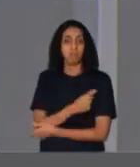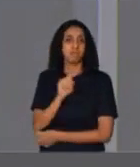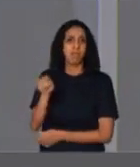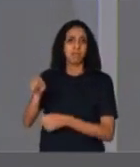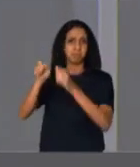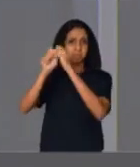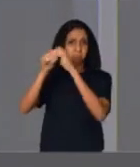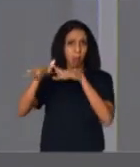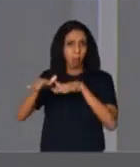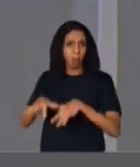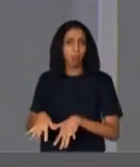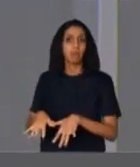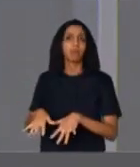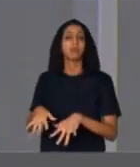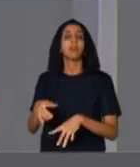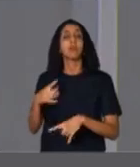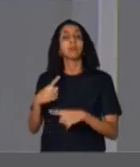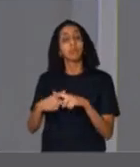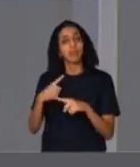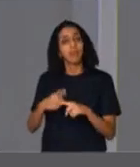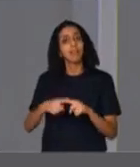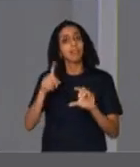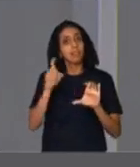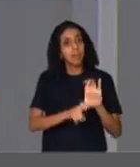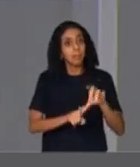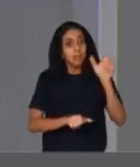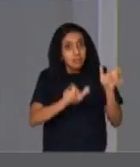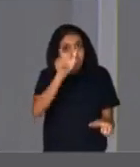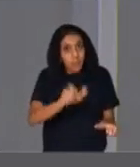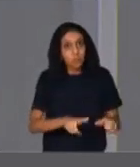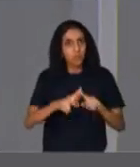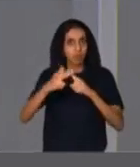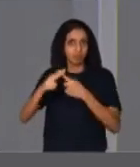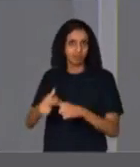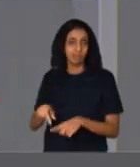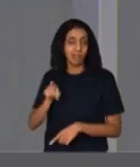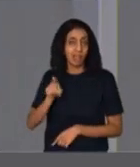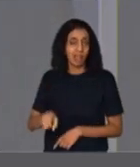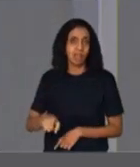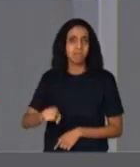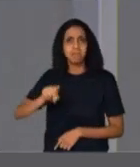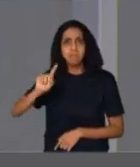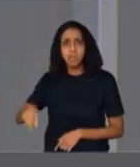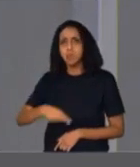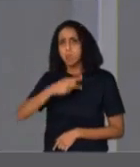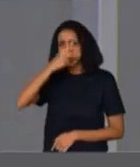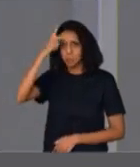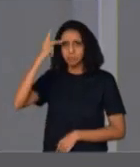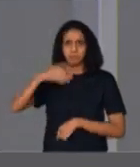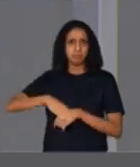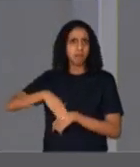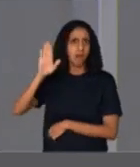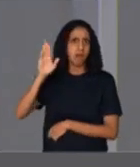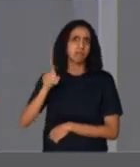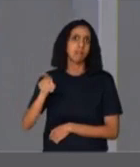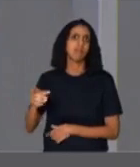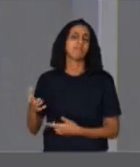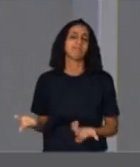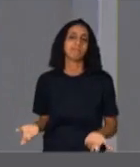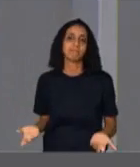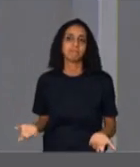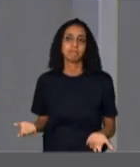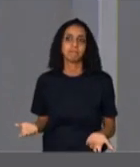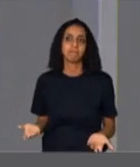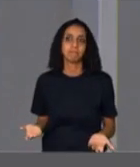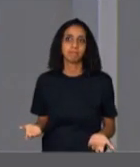muito depende da ação humana. E ali foram mais de 1000 pessoas. Neste século XXI, no